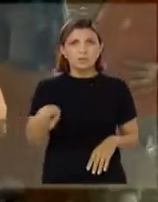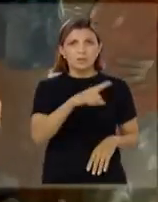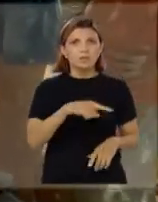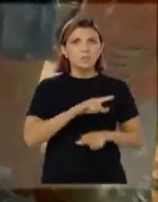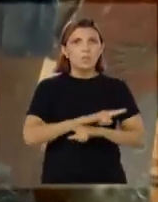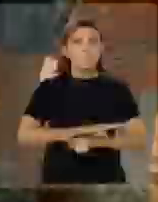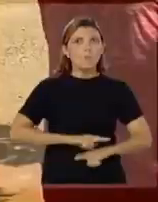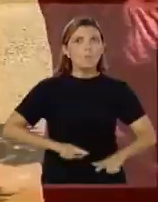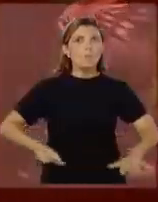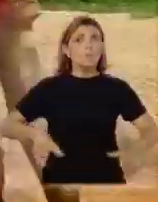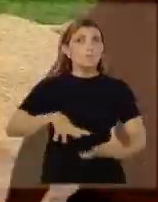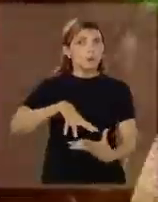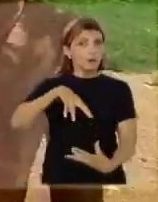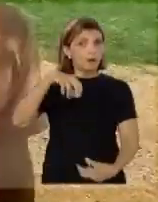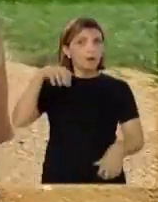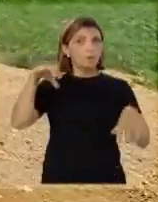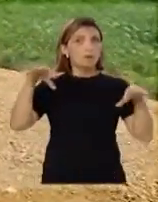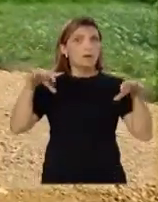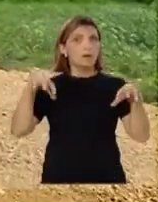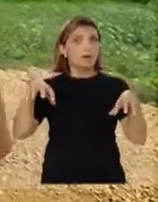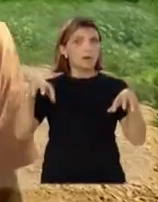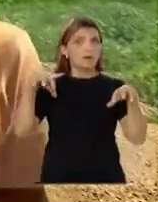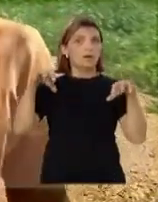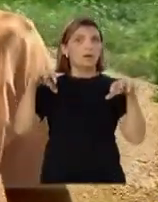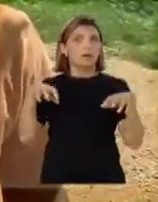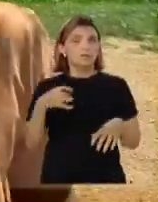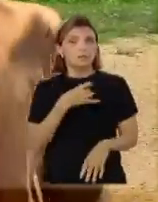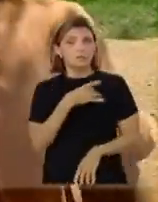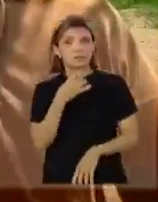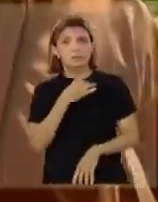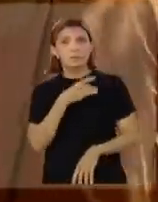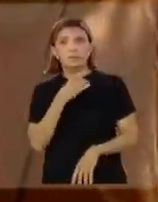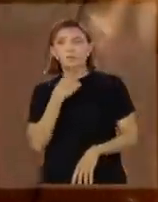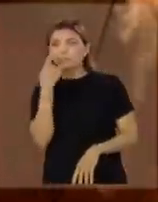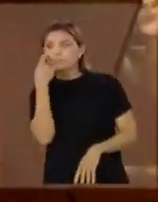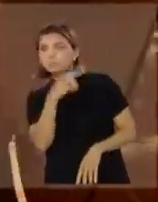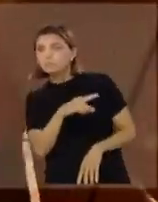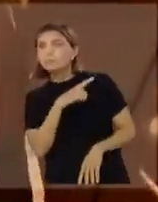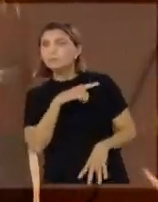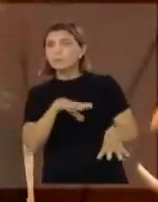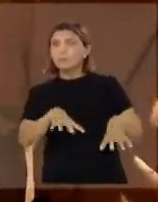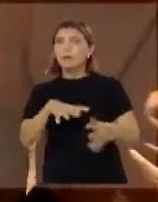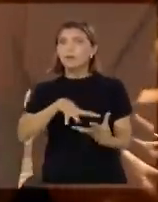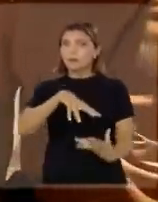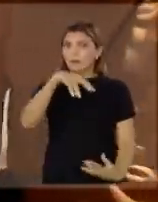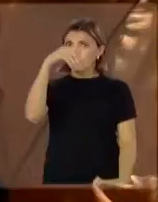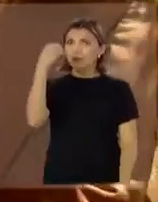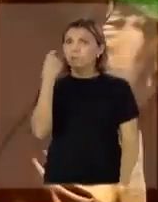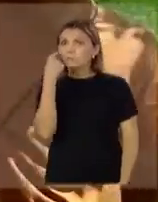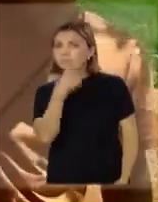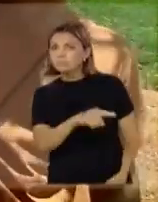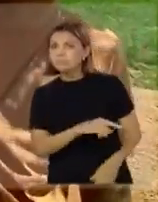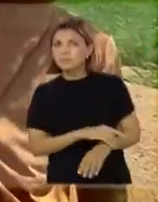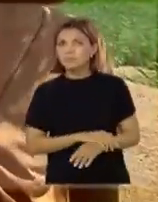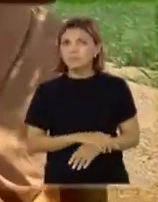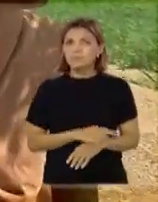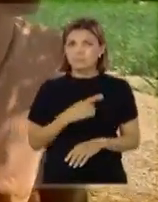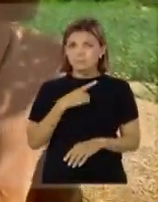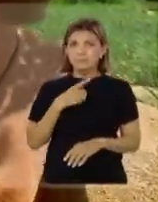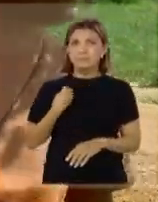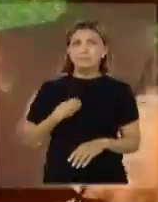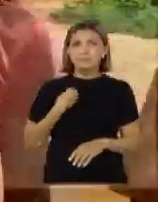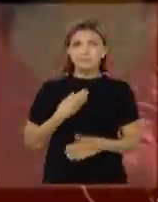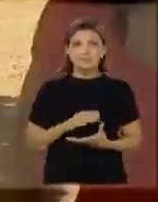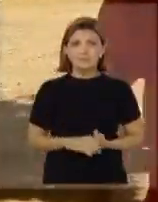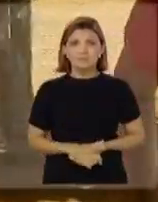Cadê o pessoal daqui? Deu no pé? Dizem que em lugar assim costuma ter alma penada. Ai, então cruzinha os dedos, porque pode ser uma alma ali se